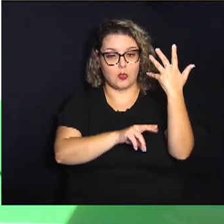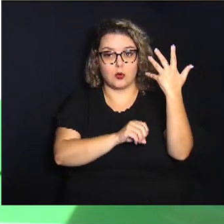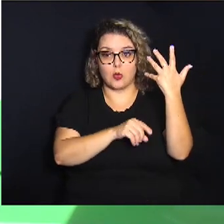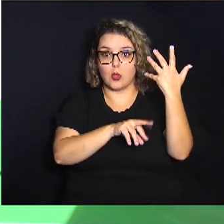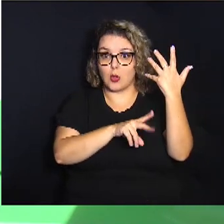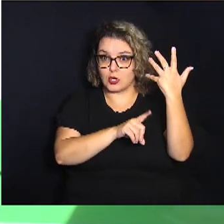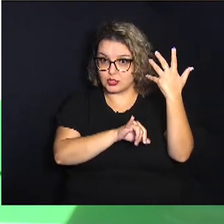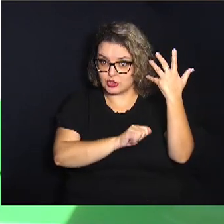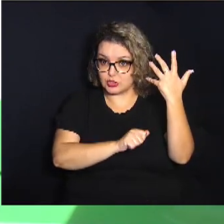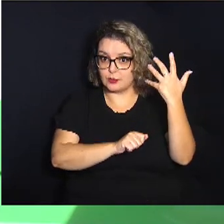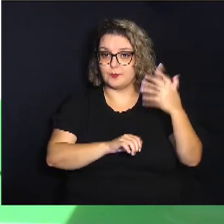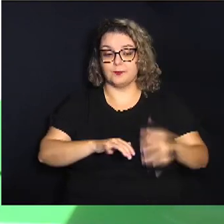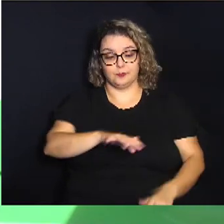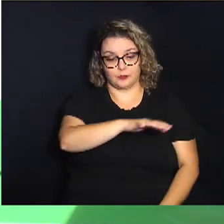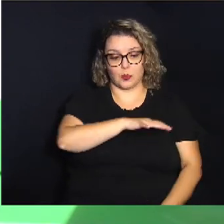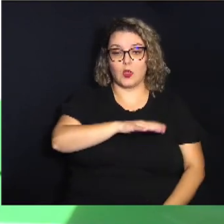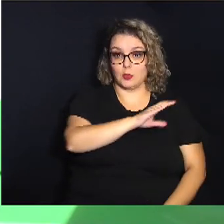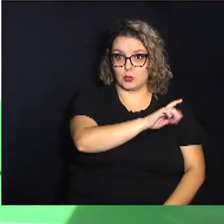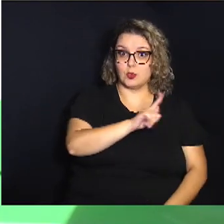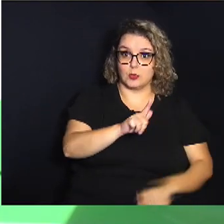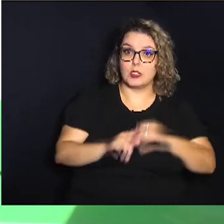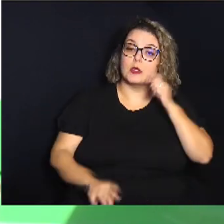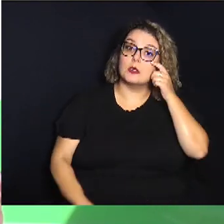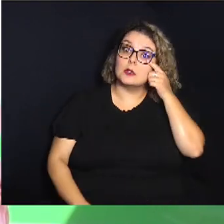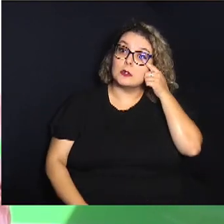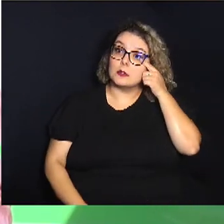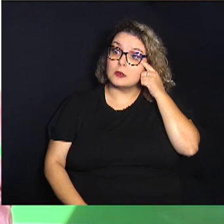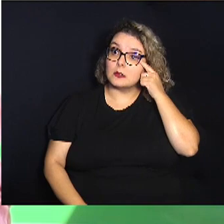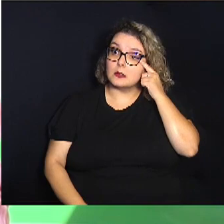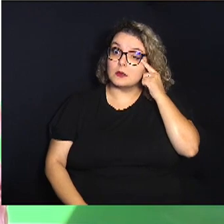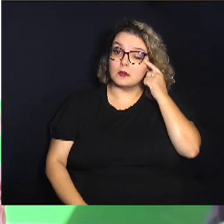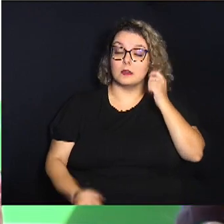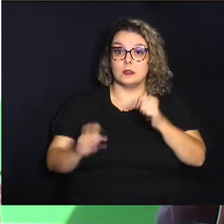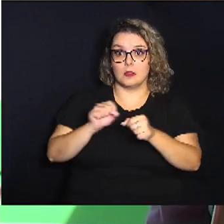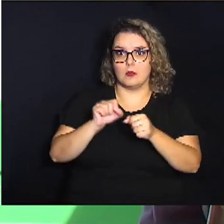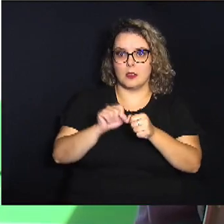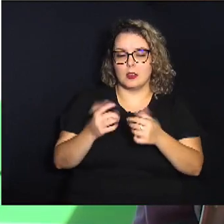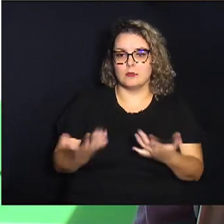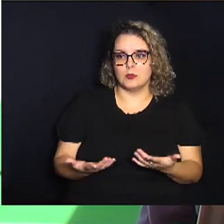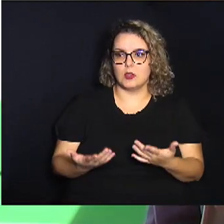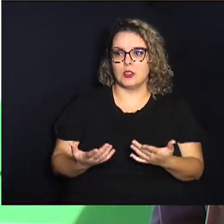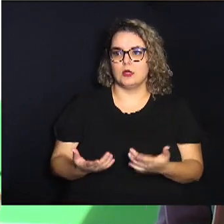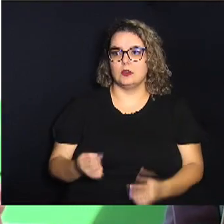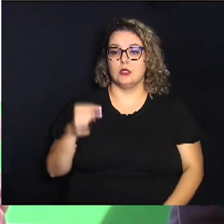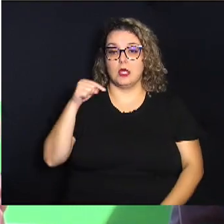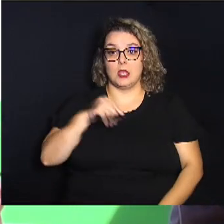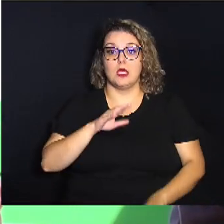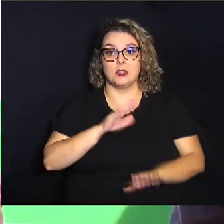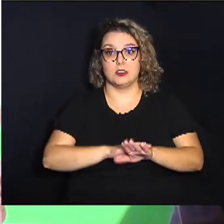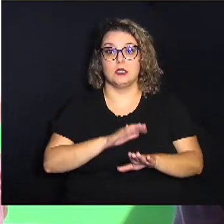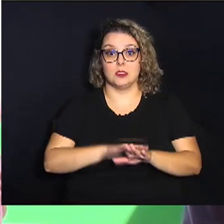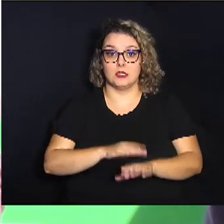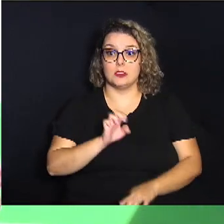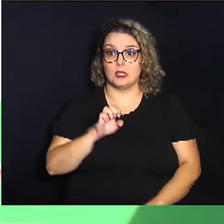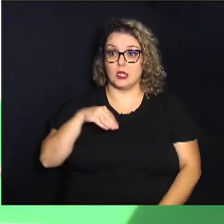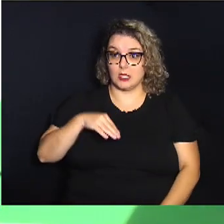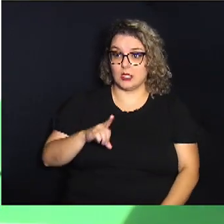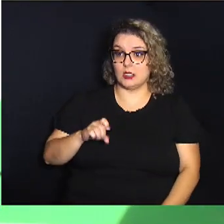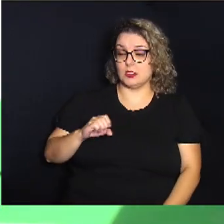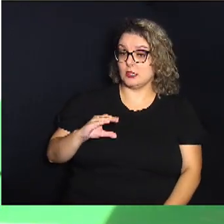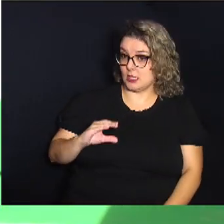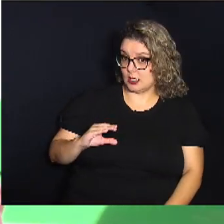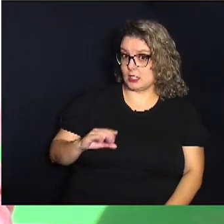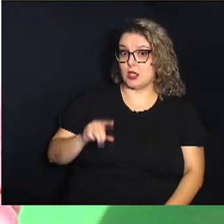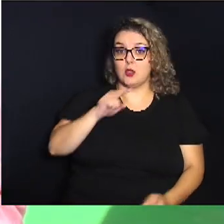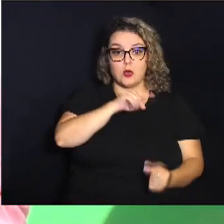no distrito do Campo Grande onde está sendo realizada portanto esta ação da Indec com o